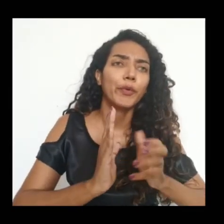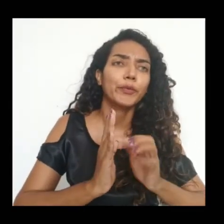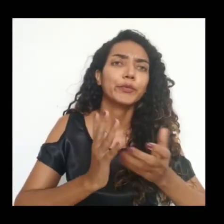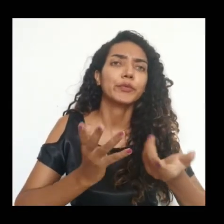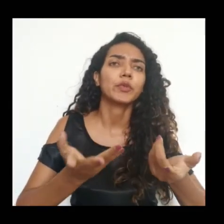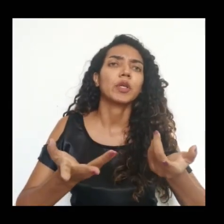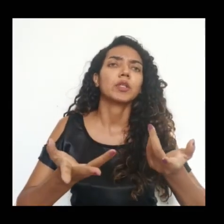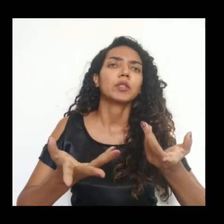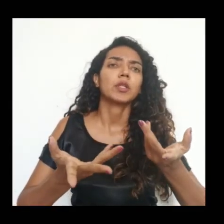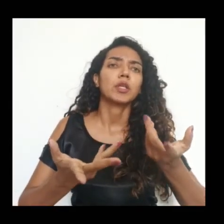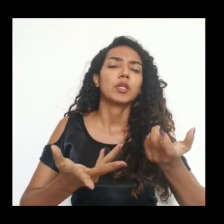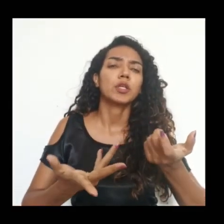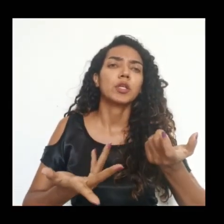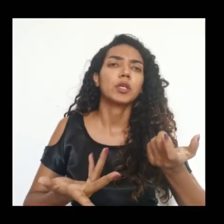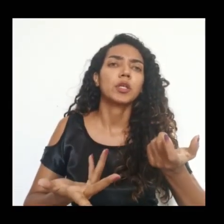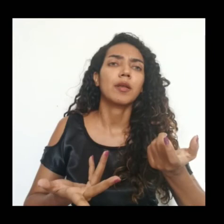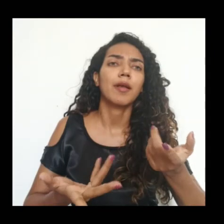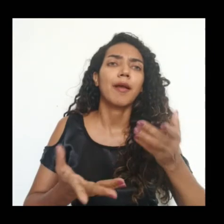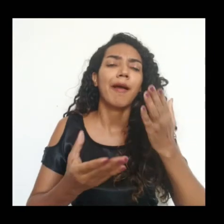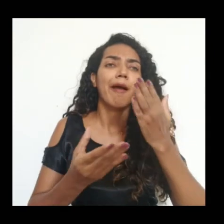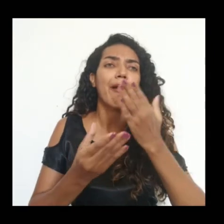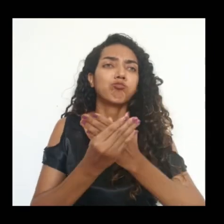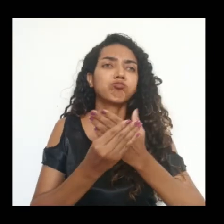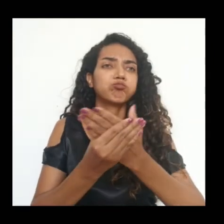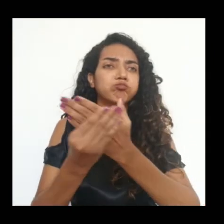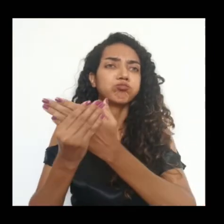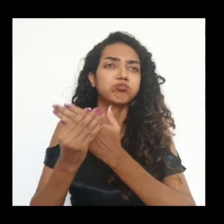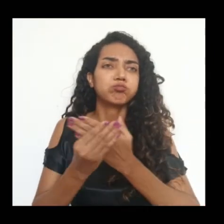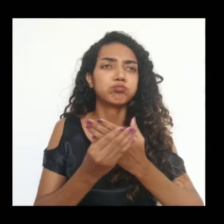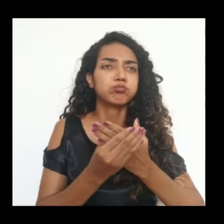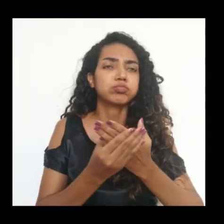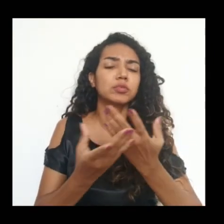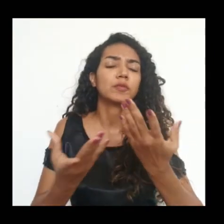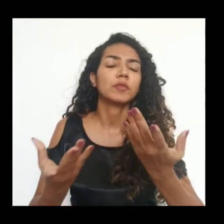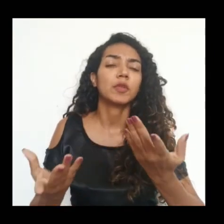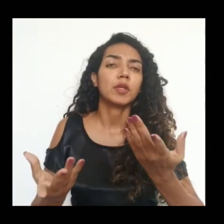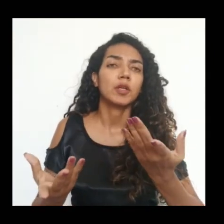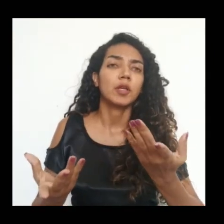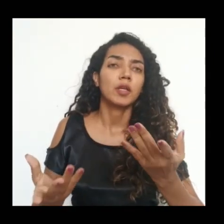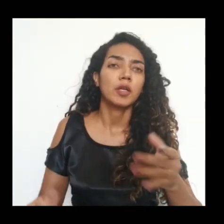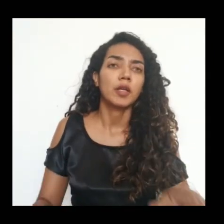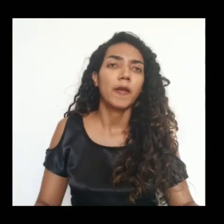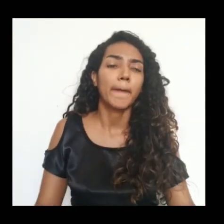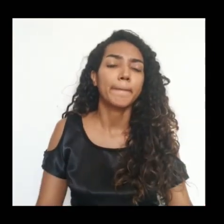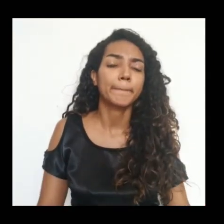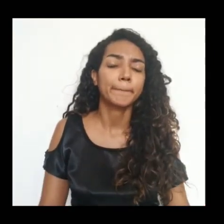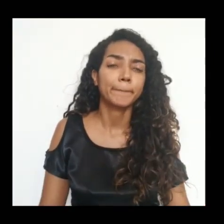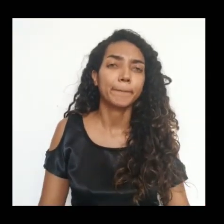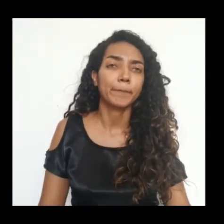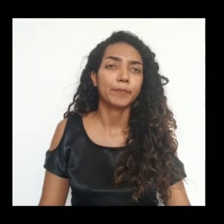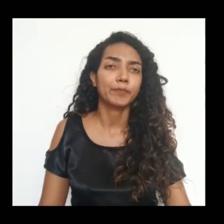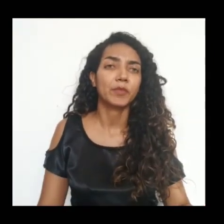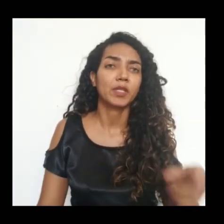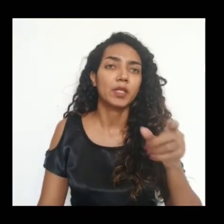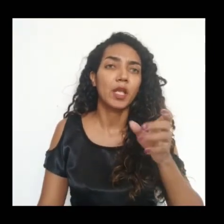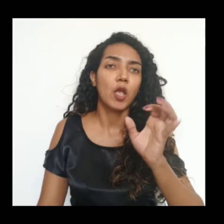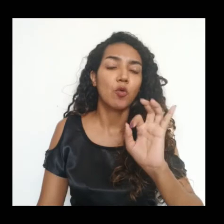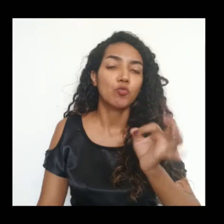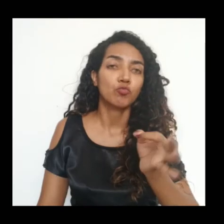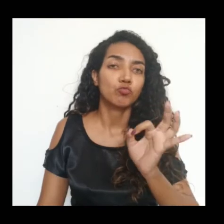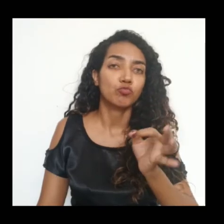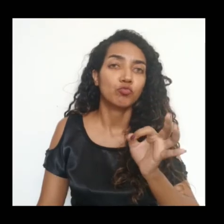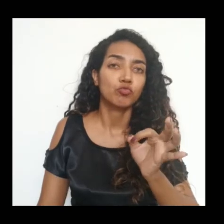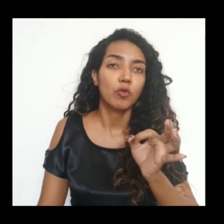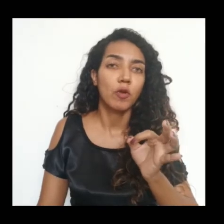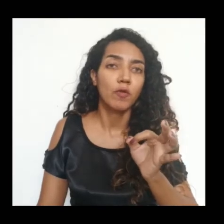objetos distribuídos, arquivos, que seriam, por exemplo, o pacote java.nio, né, que seria